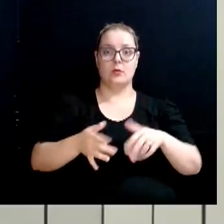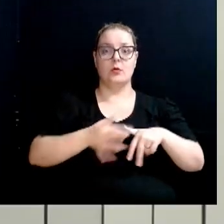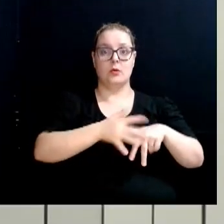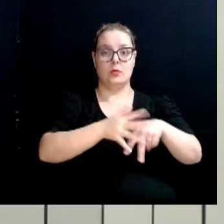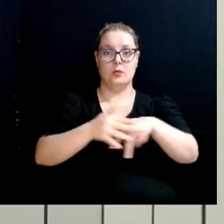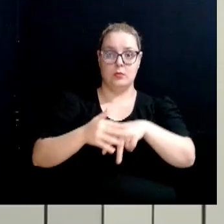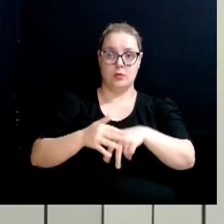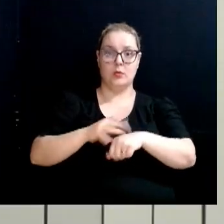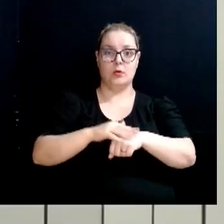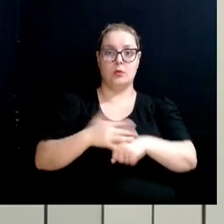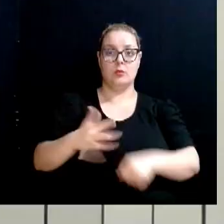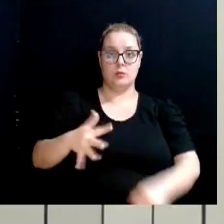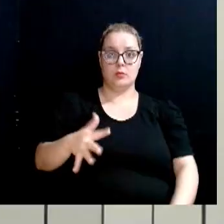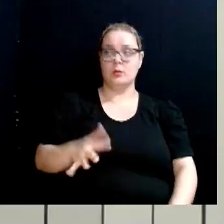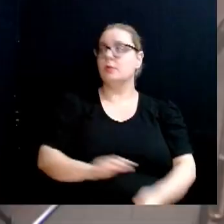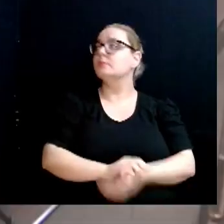Parkinson.